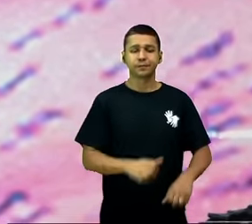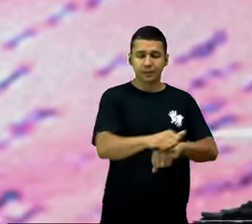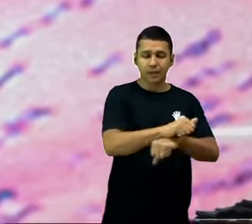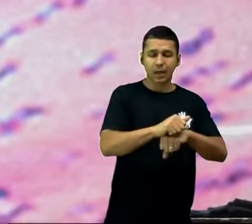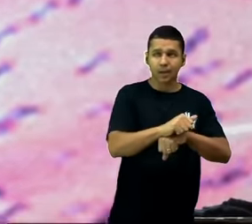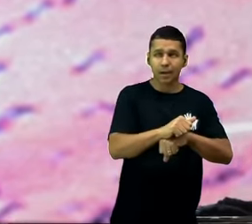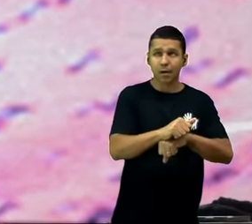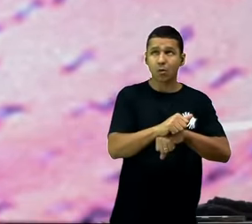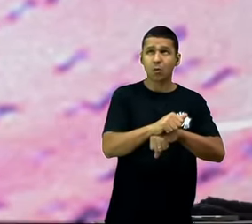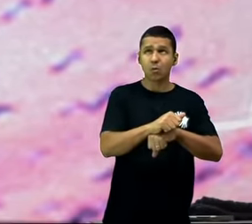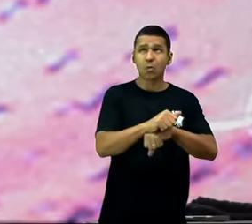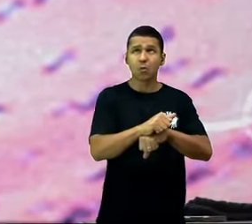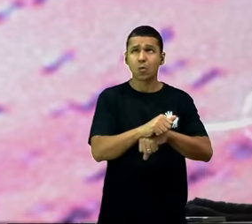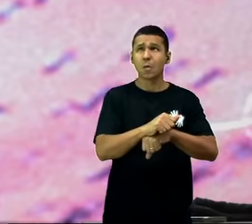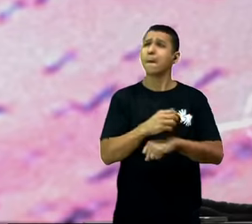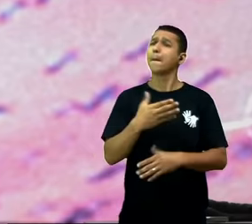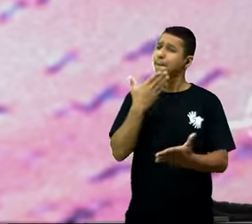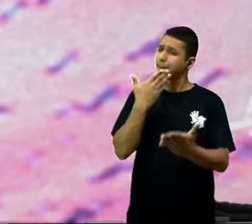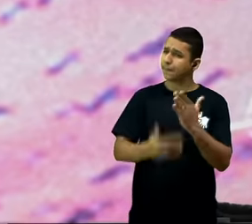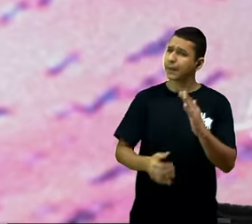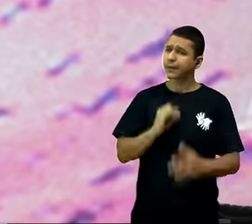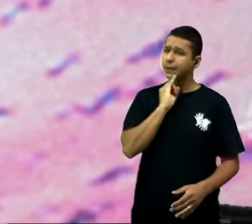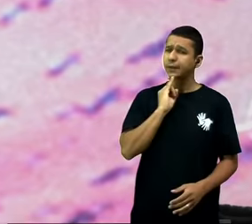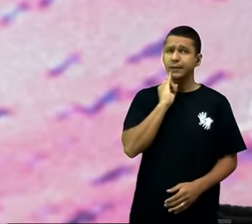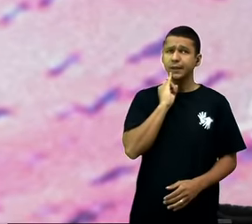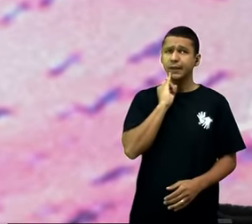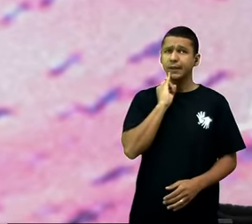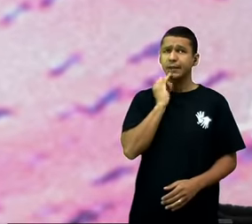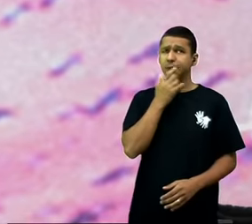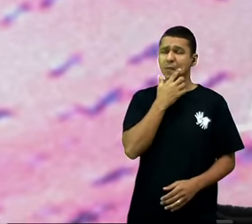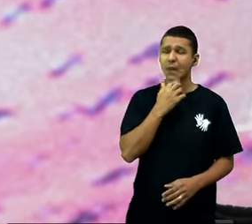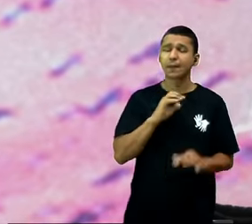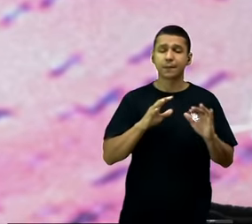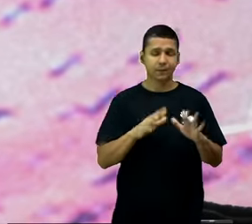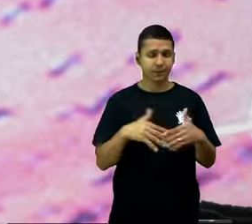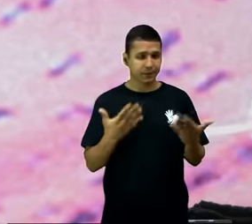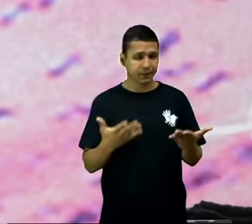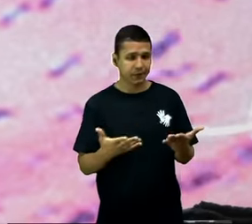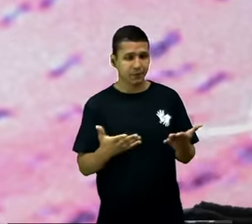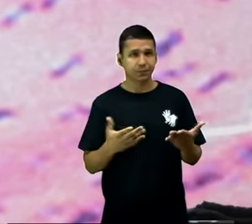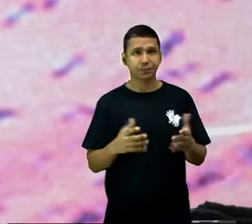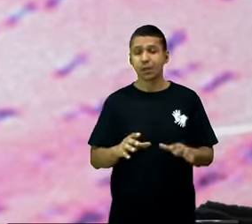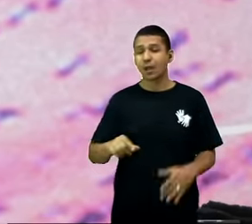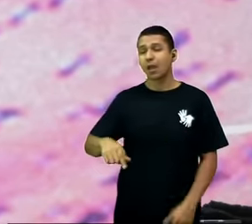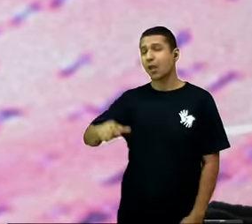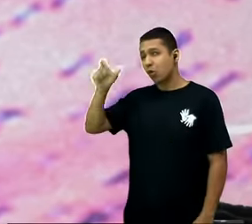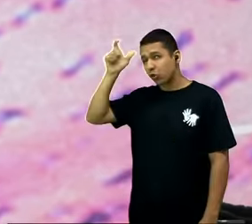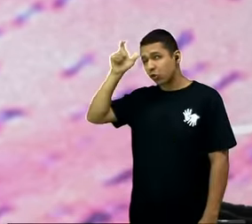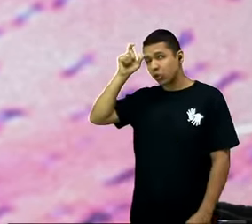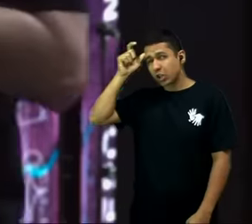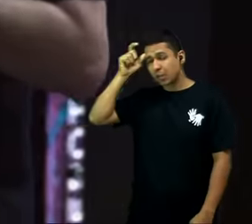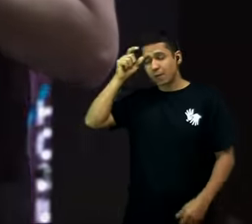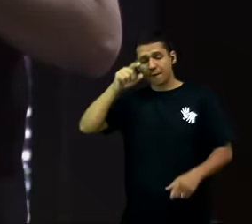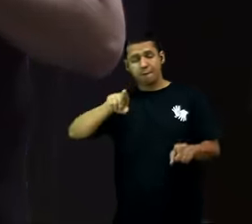sem Isaac. Mas sabe quem bota na tua cabeça assim: não entrega não, que você nunca mais vai ter isso? É o diabo.